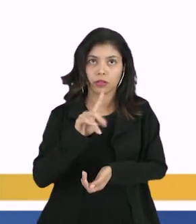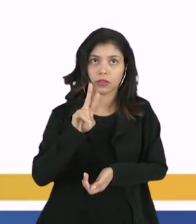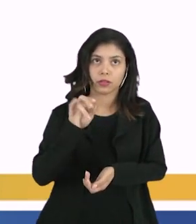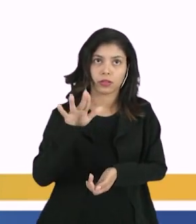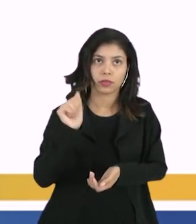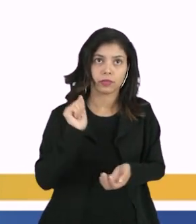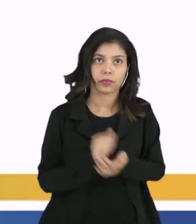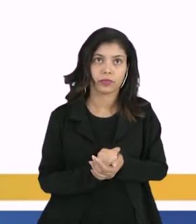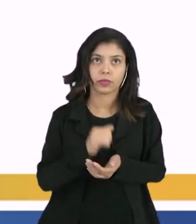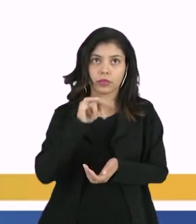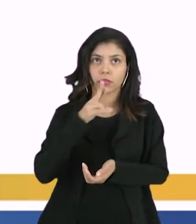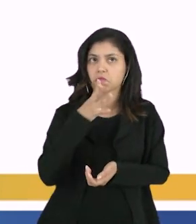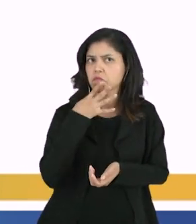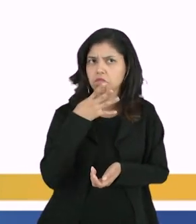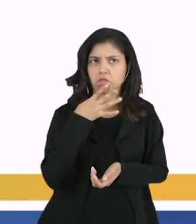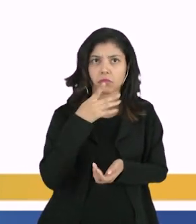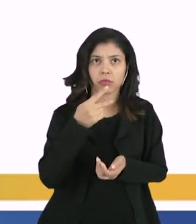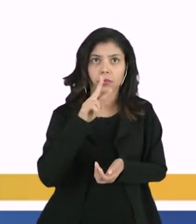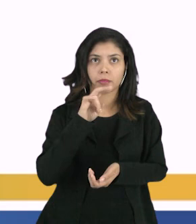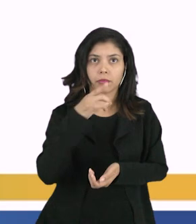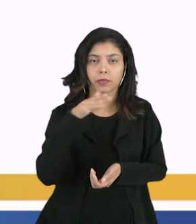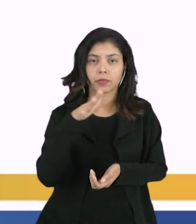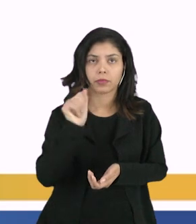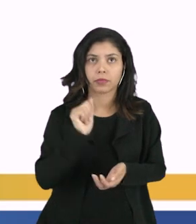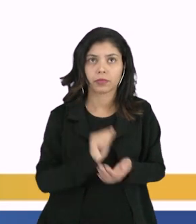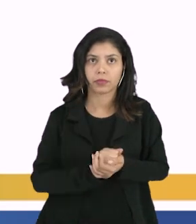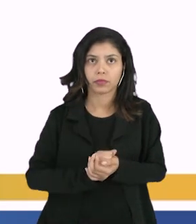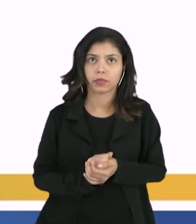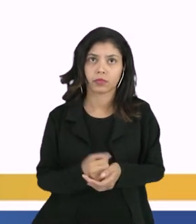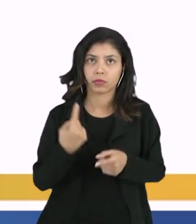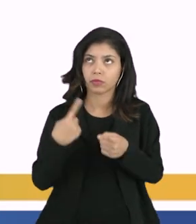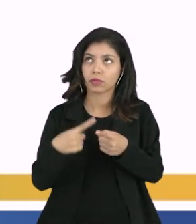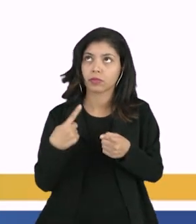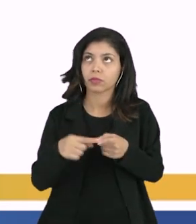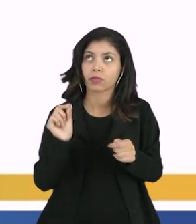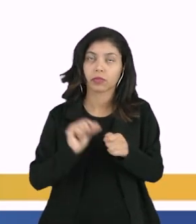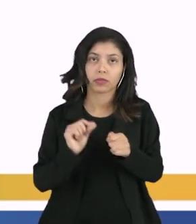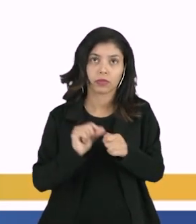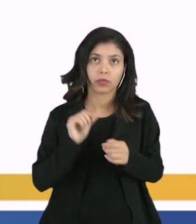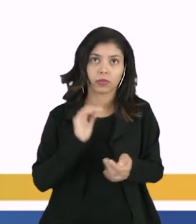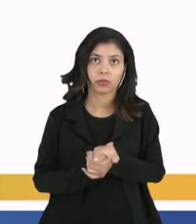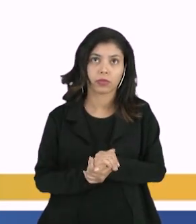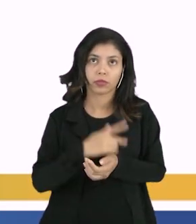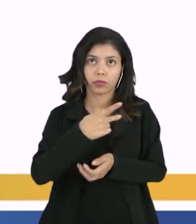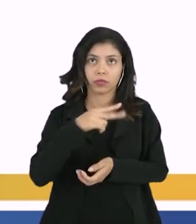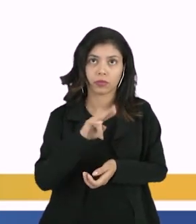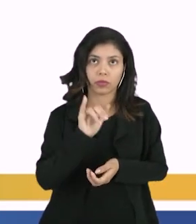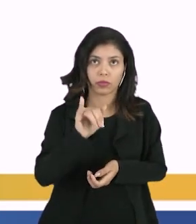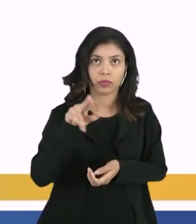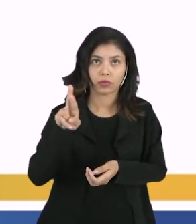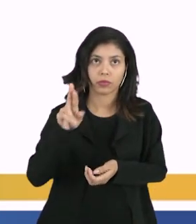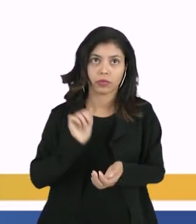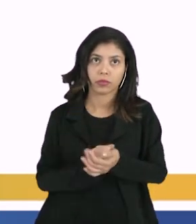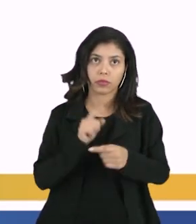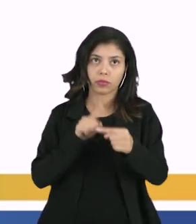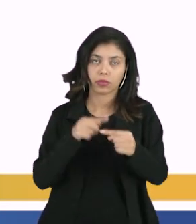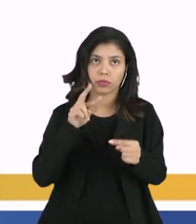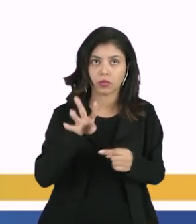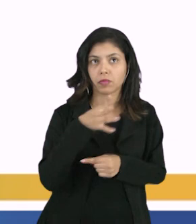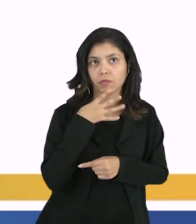desinência. Irreconhecível é prefixação porque é formado pelo prefixo ir